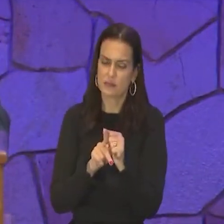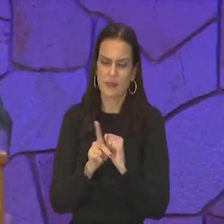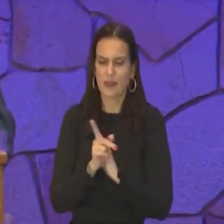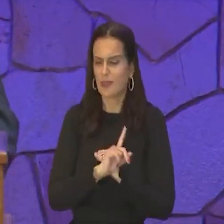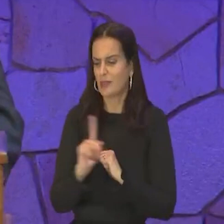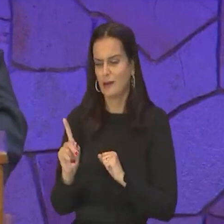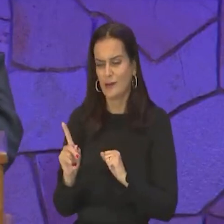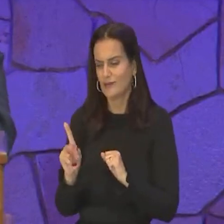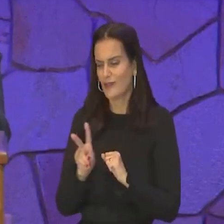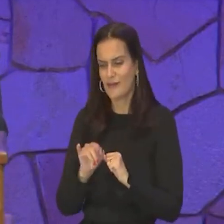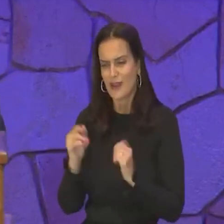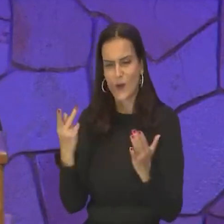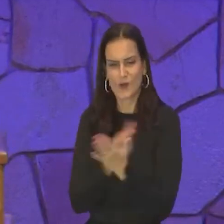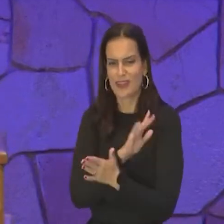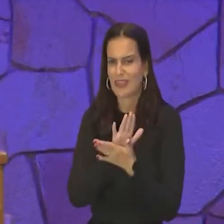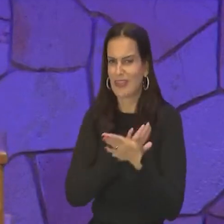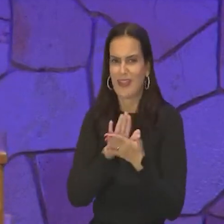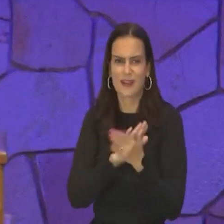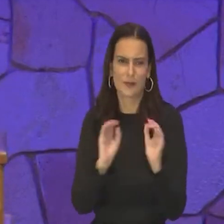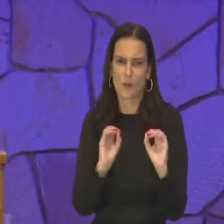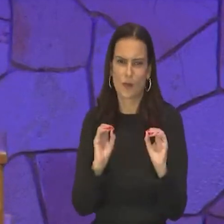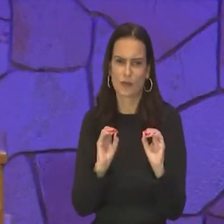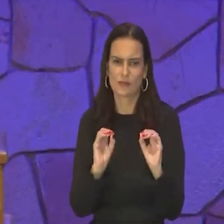vai lhe acontecer.